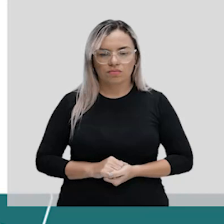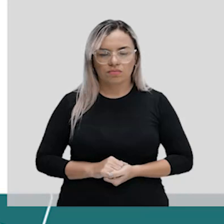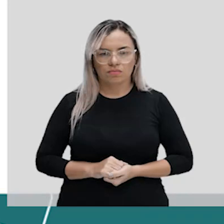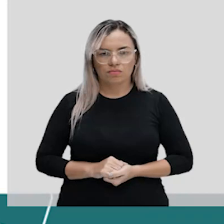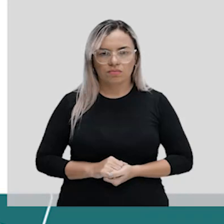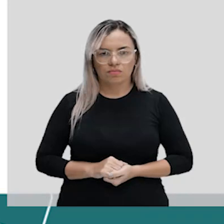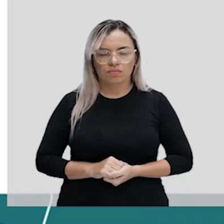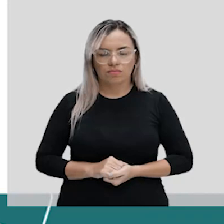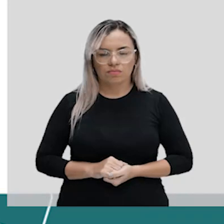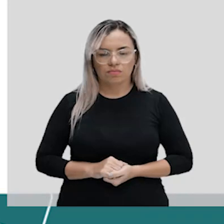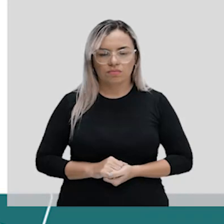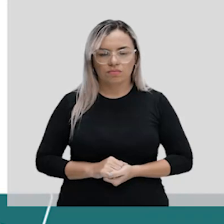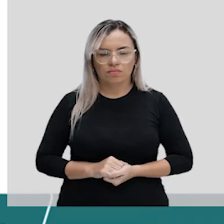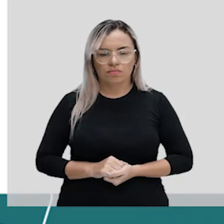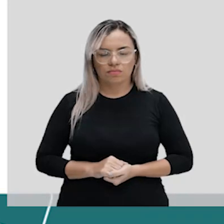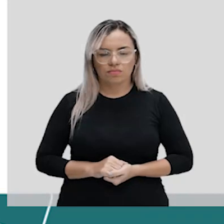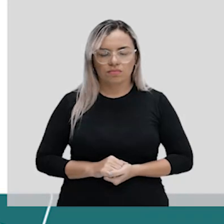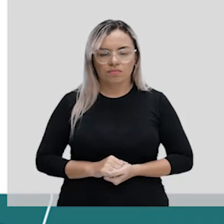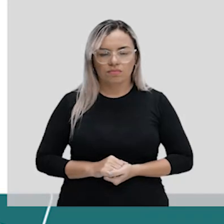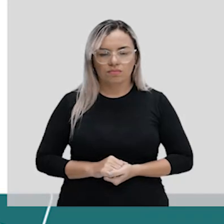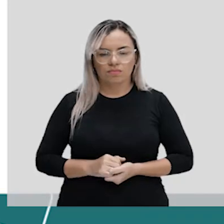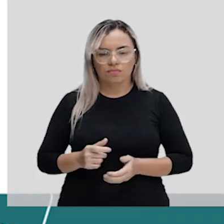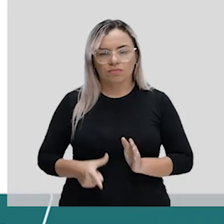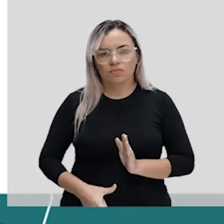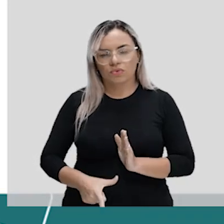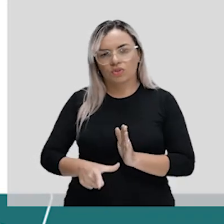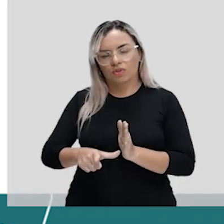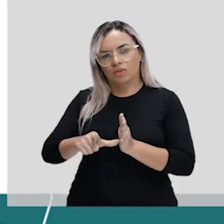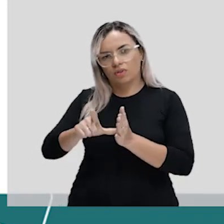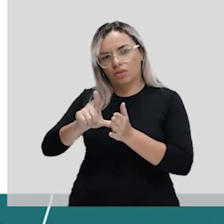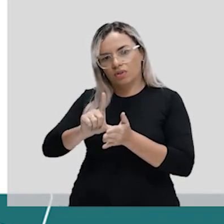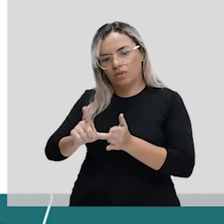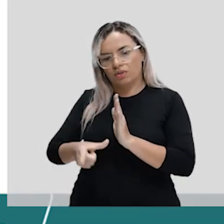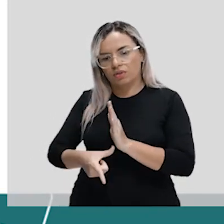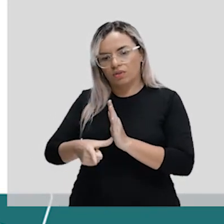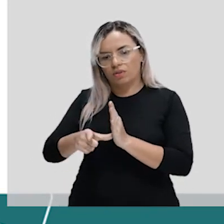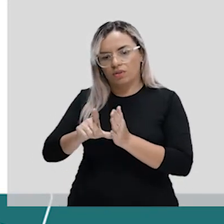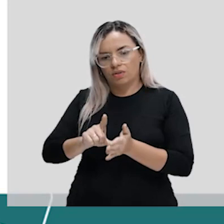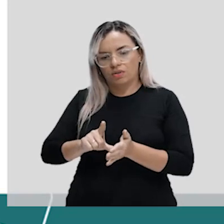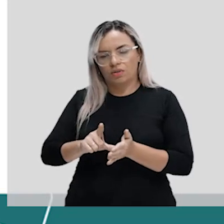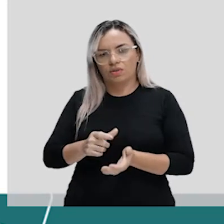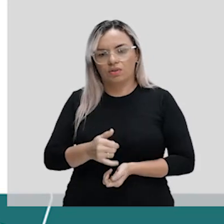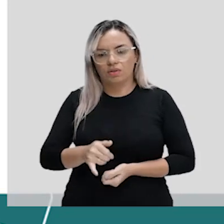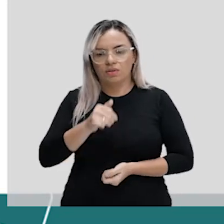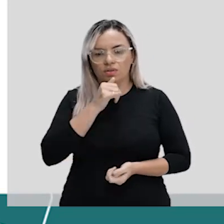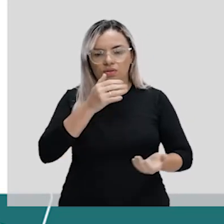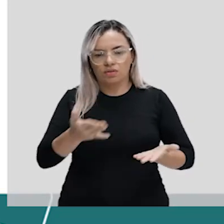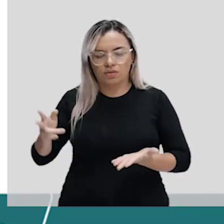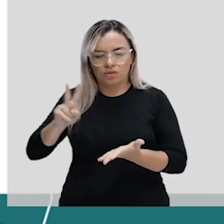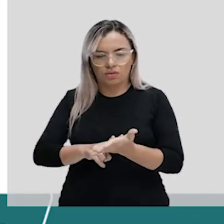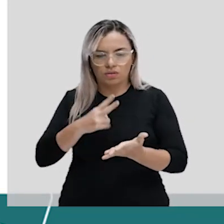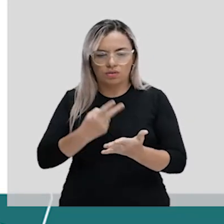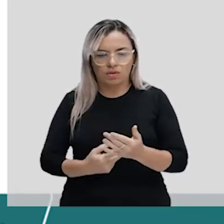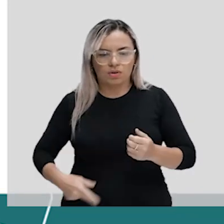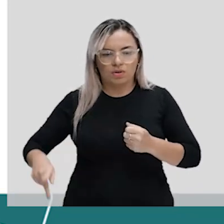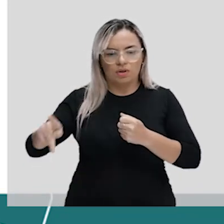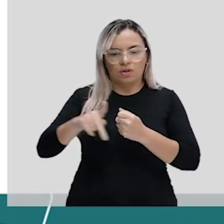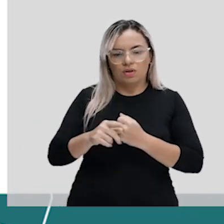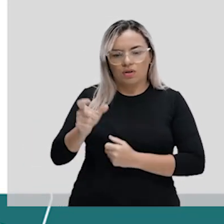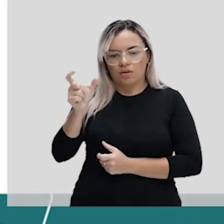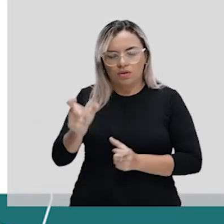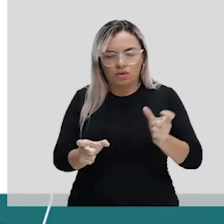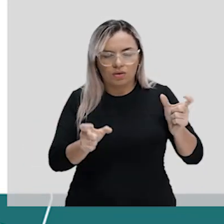Veamos os exemplos. Então, antes de nós passarmos aos exemplos, vamos traduzir os pronomes